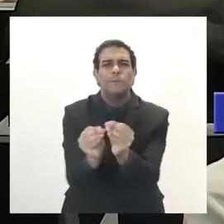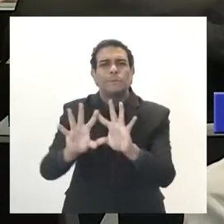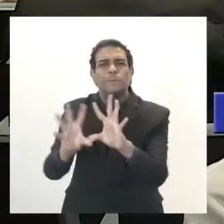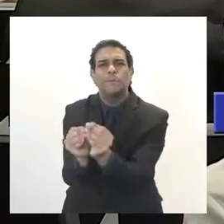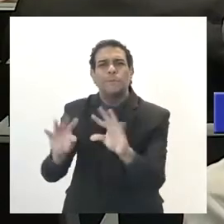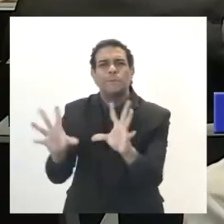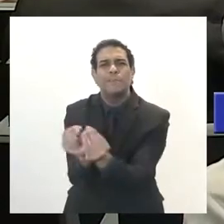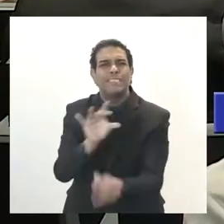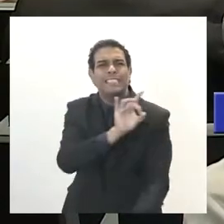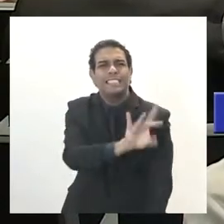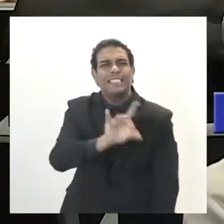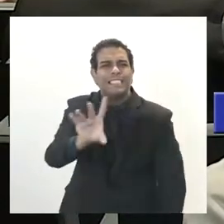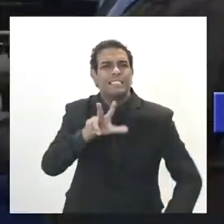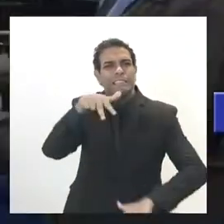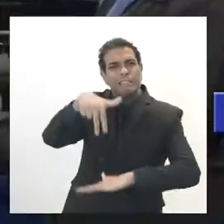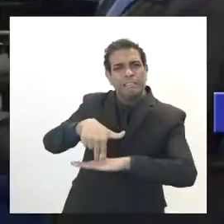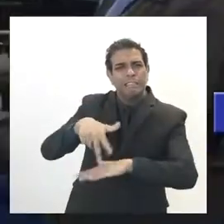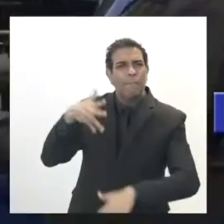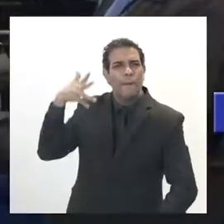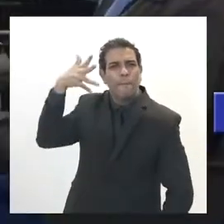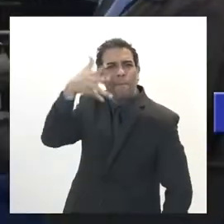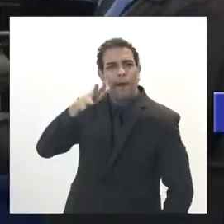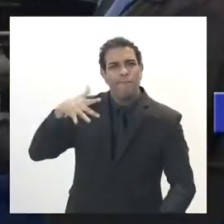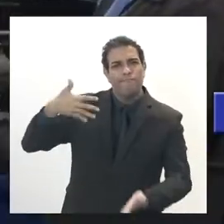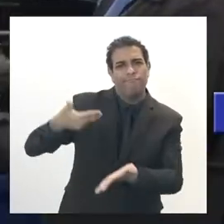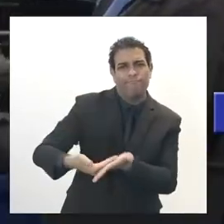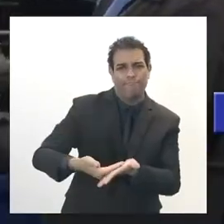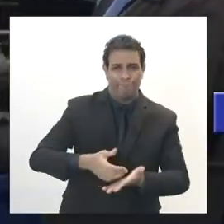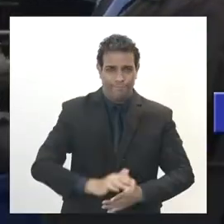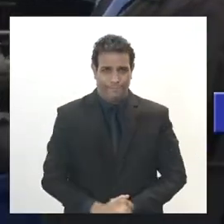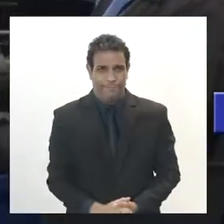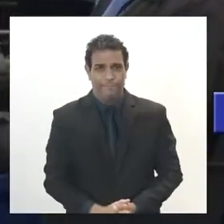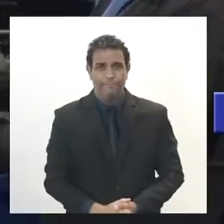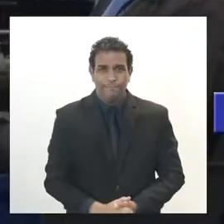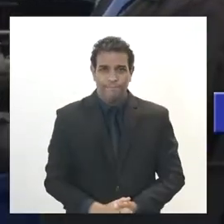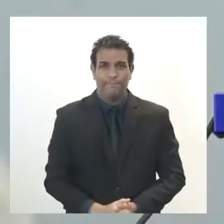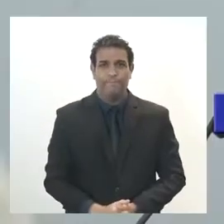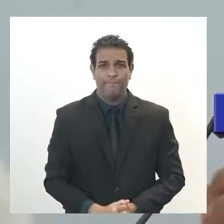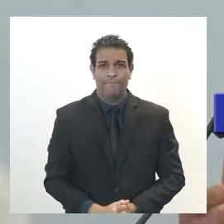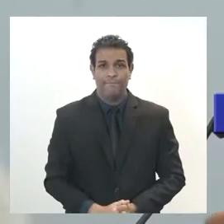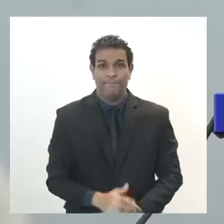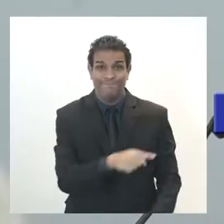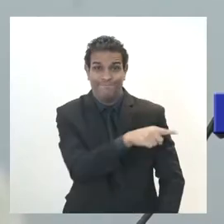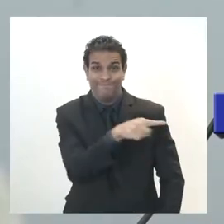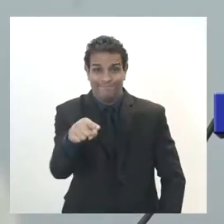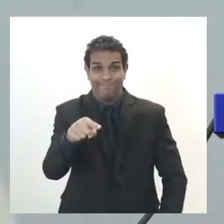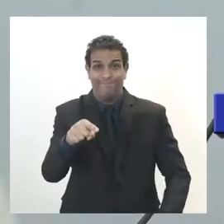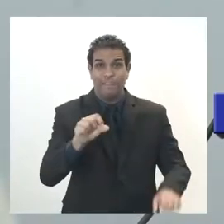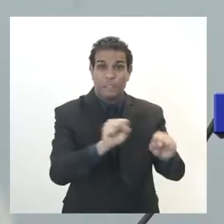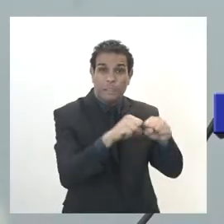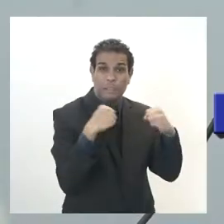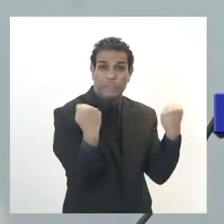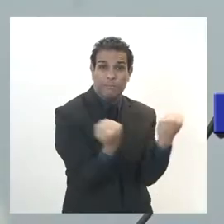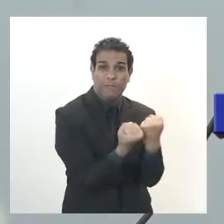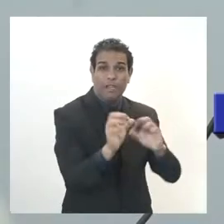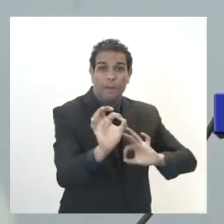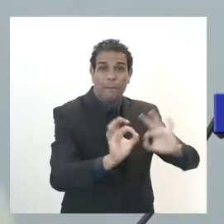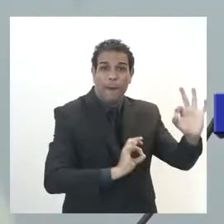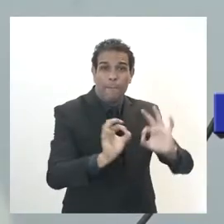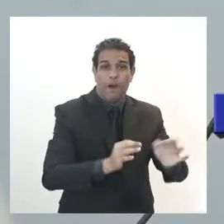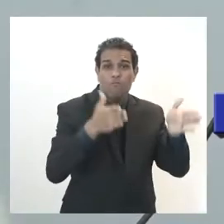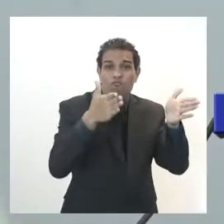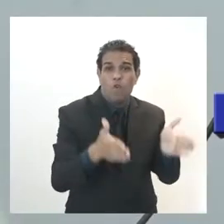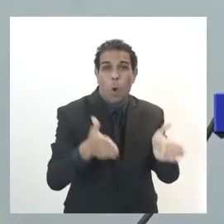eu quero fazer um registro E aí e os seminários tem sido organizados